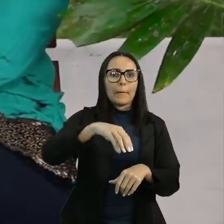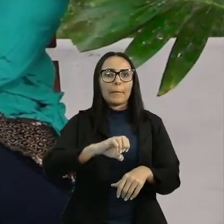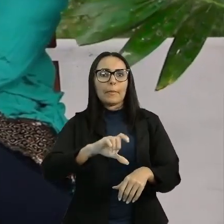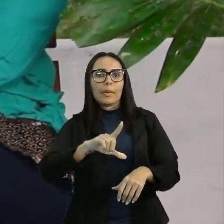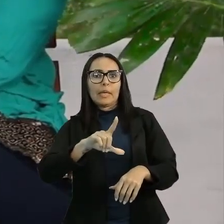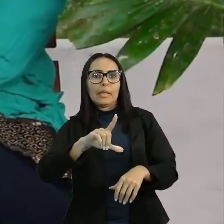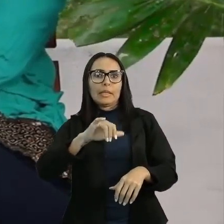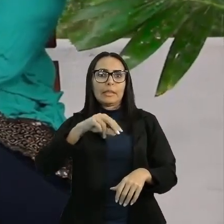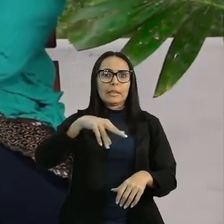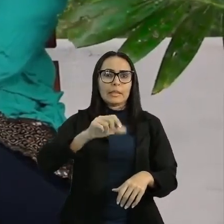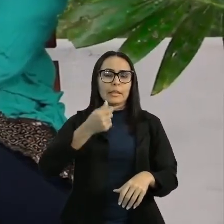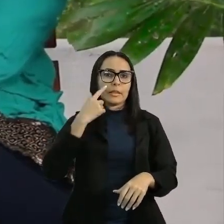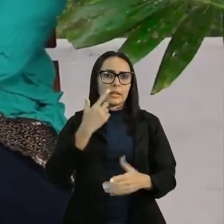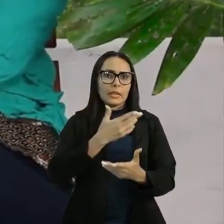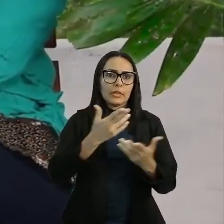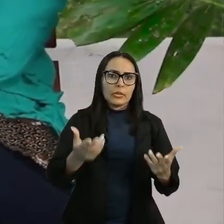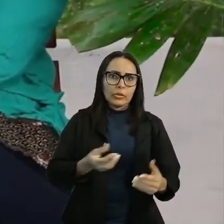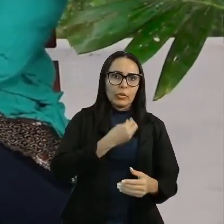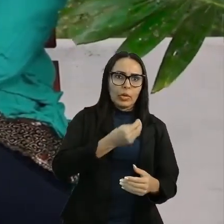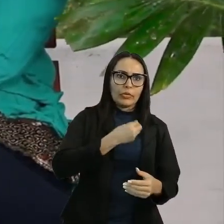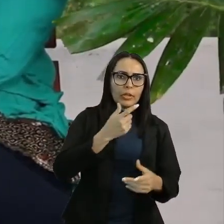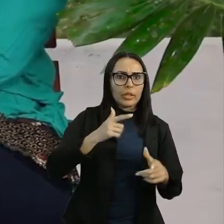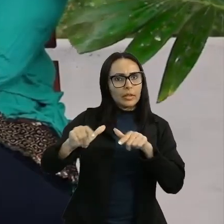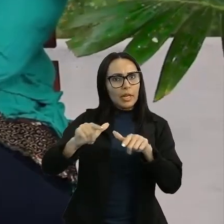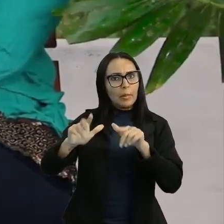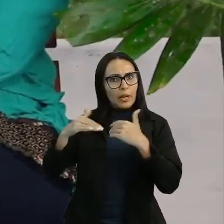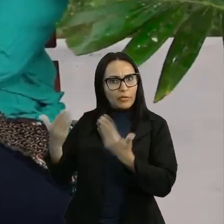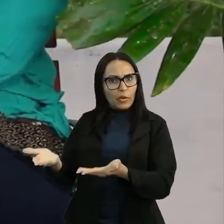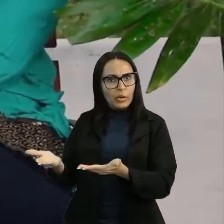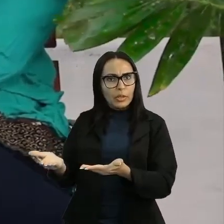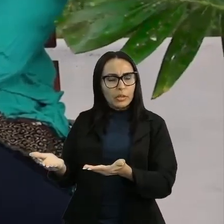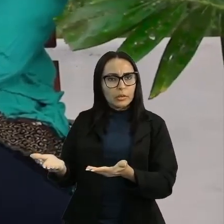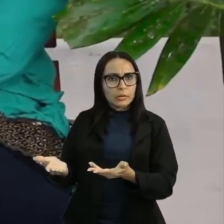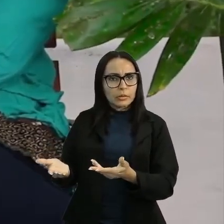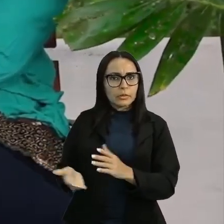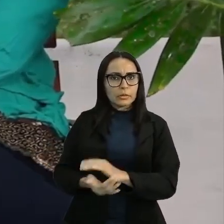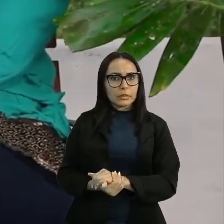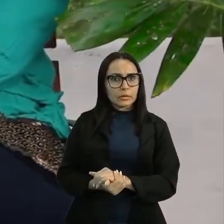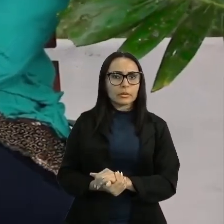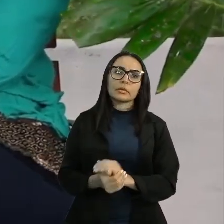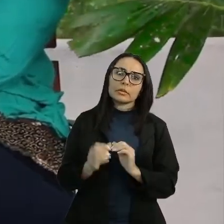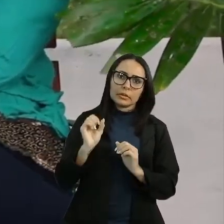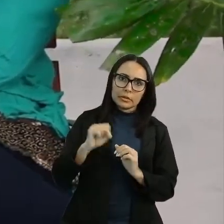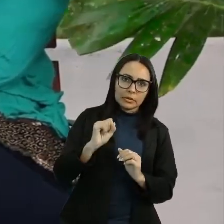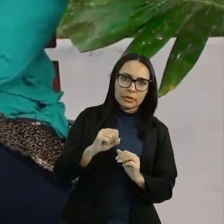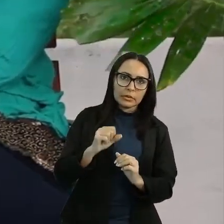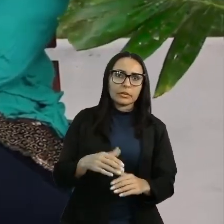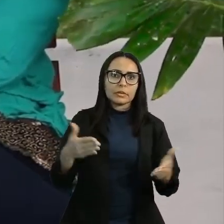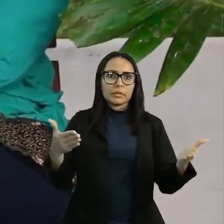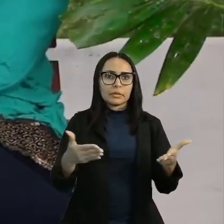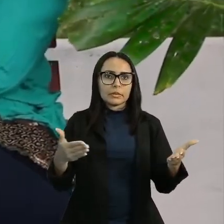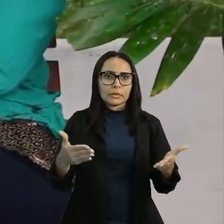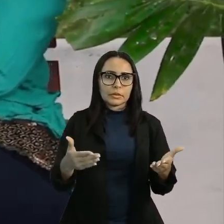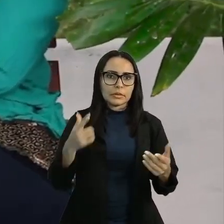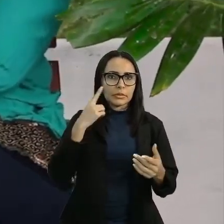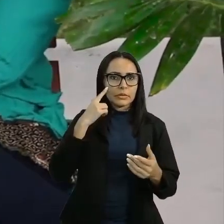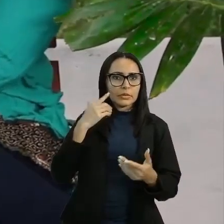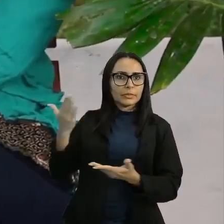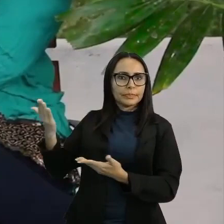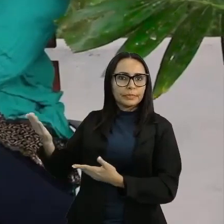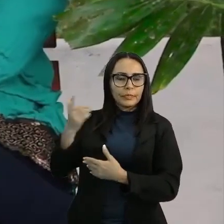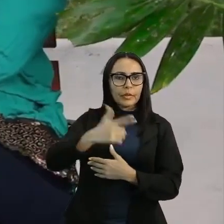trazer para o Nordeste, somos uma média de 150 Somente? a 200 devotos. Somente. Então posso supor que vocês se conhecem. Sim, totalmente, é